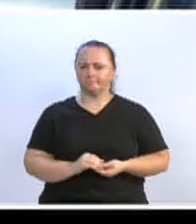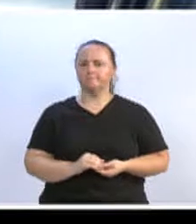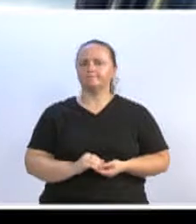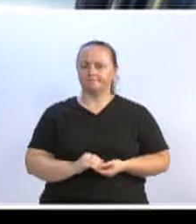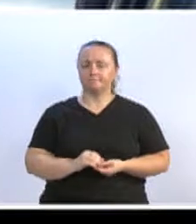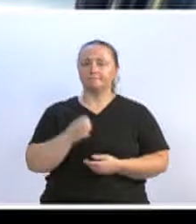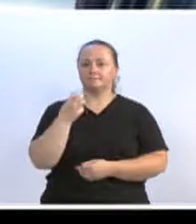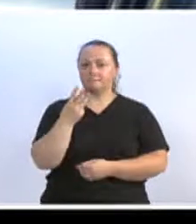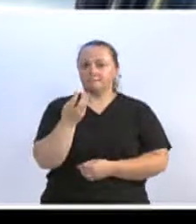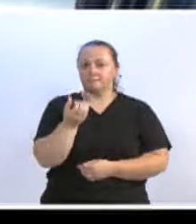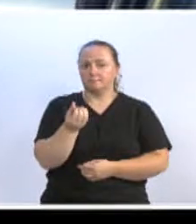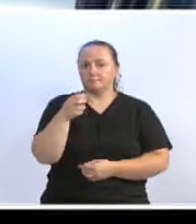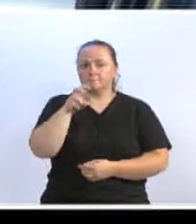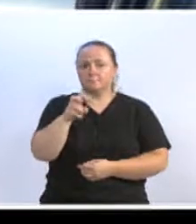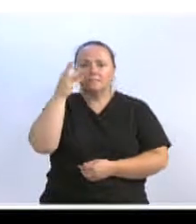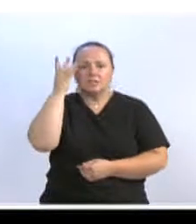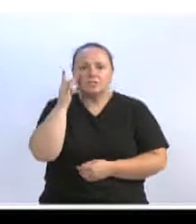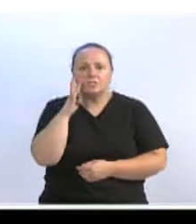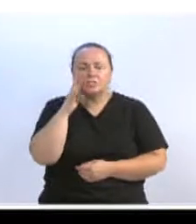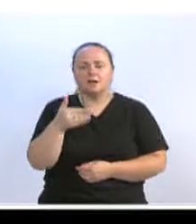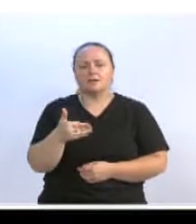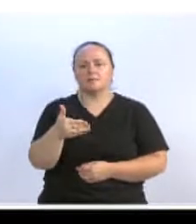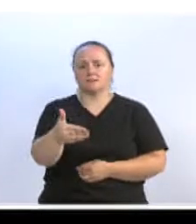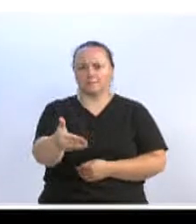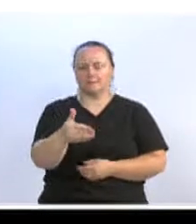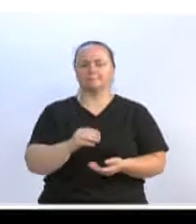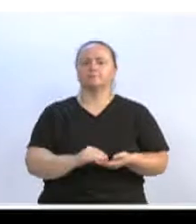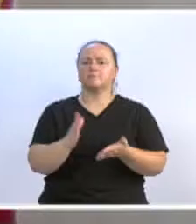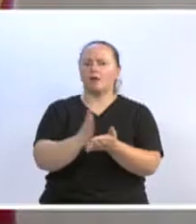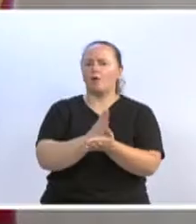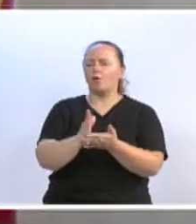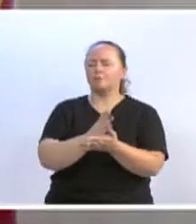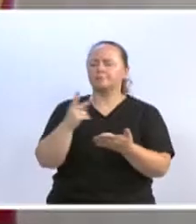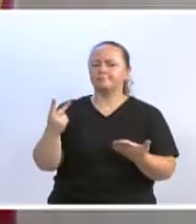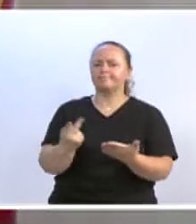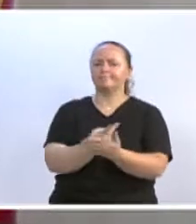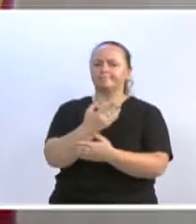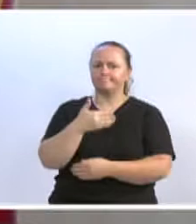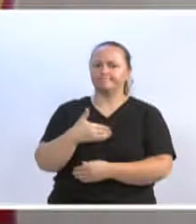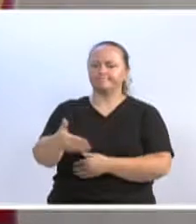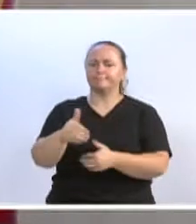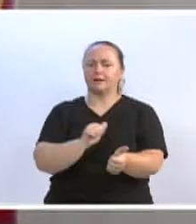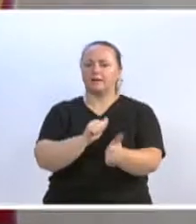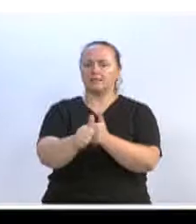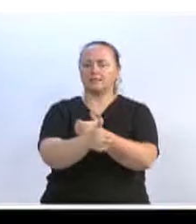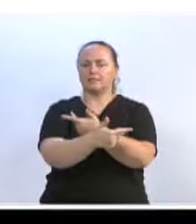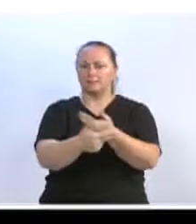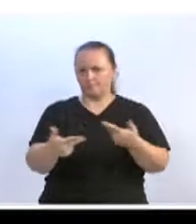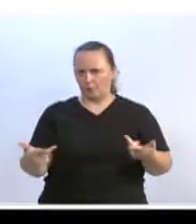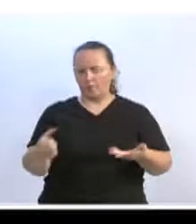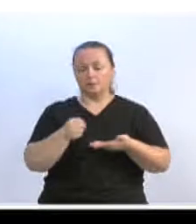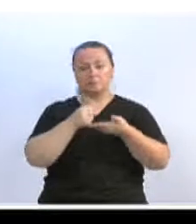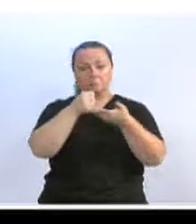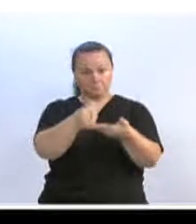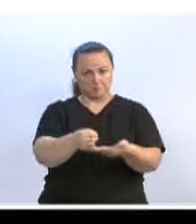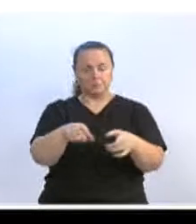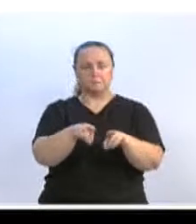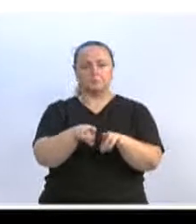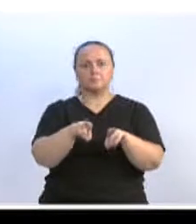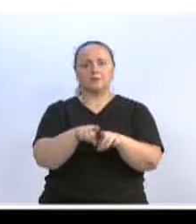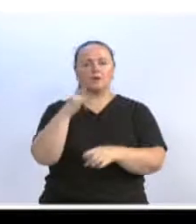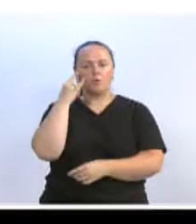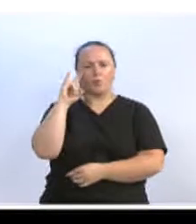ano quero destacar alguns eventos esportivos que tem que tivemos prestigiando buscando apoiar e incentivar tem as fotos e também destaca o torneio no último